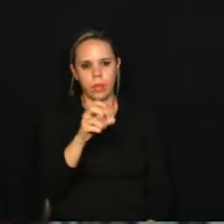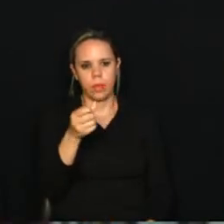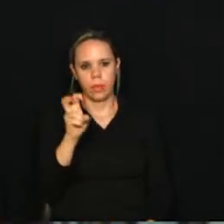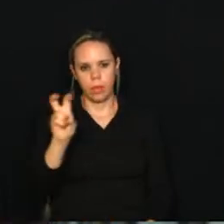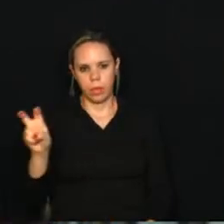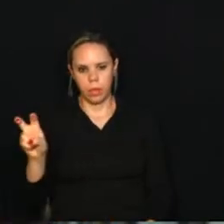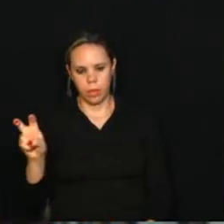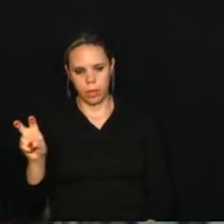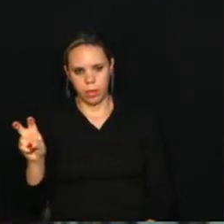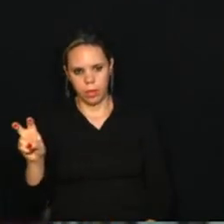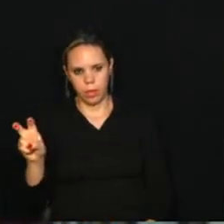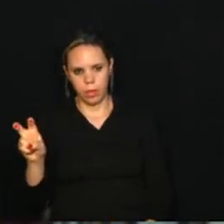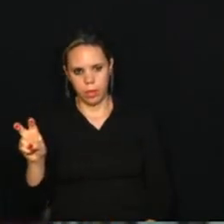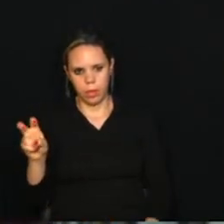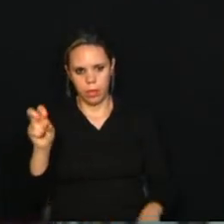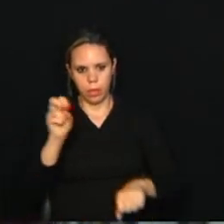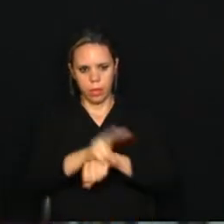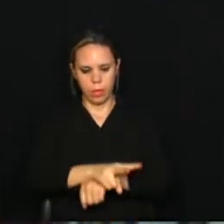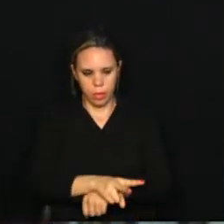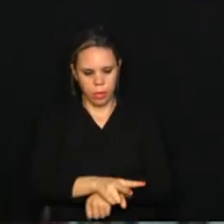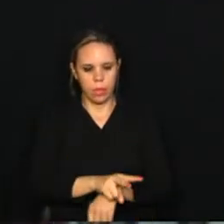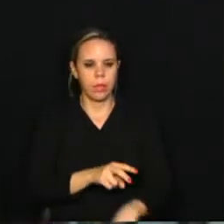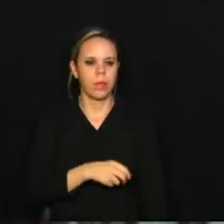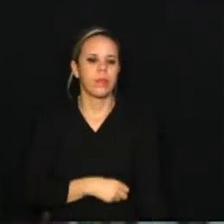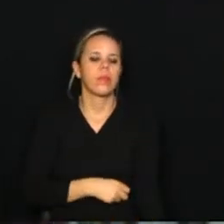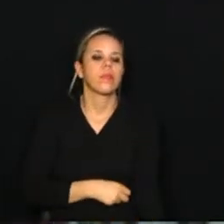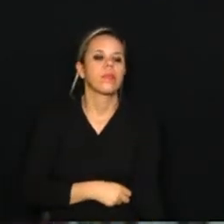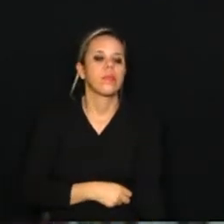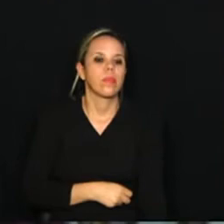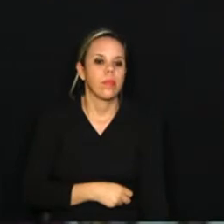2.455 vagas, né?